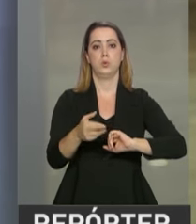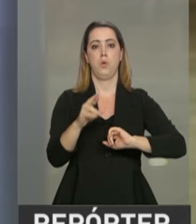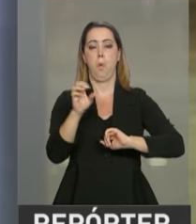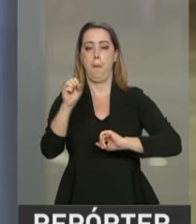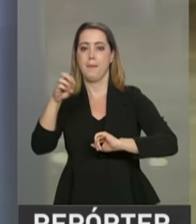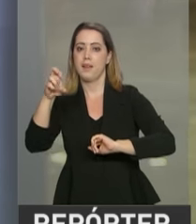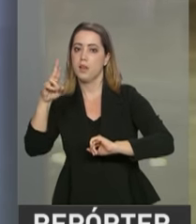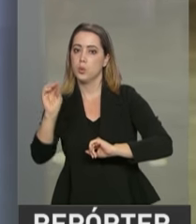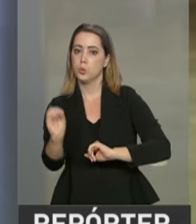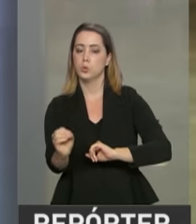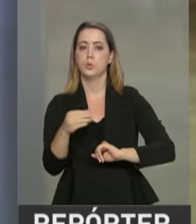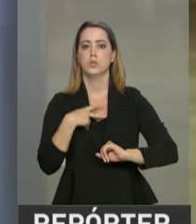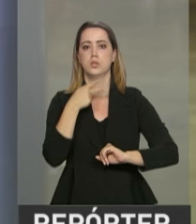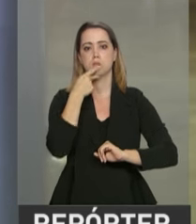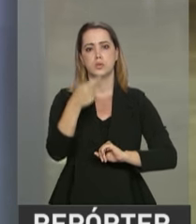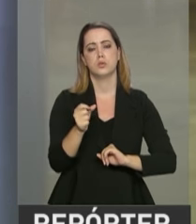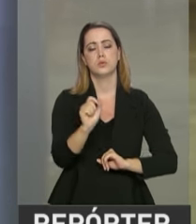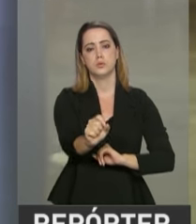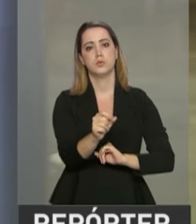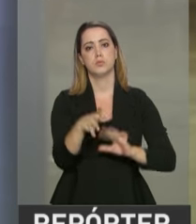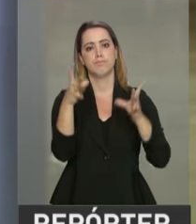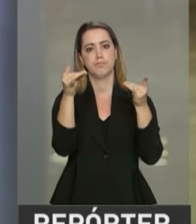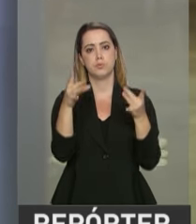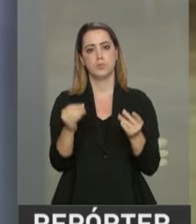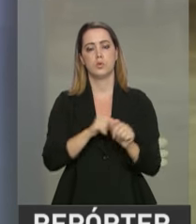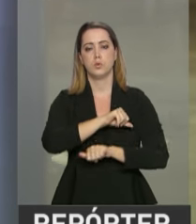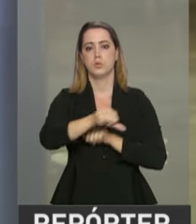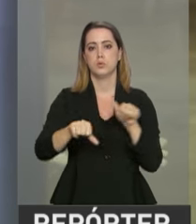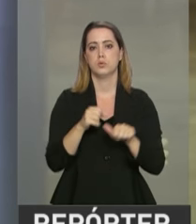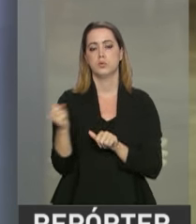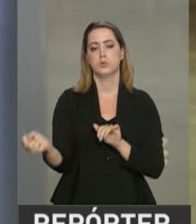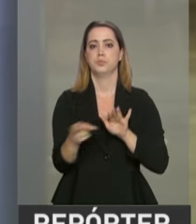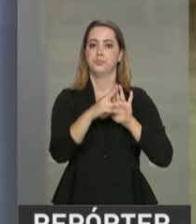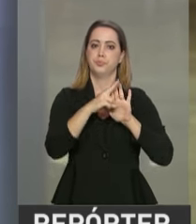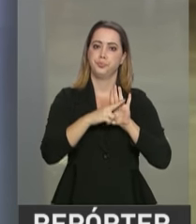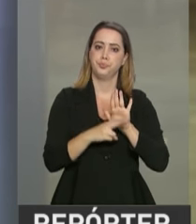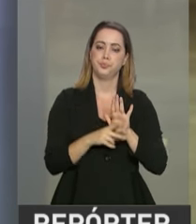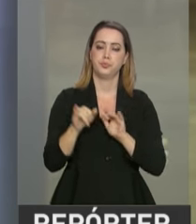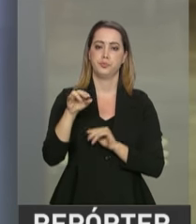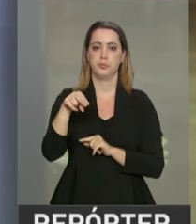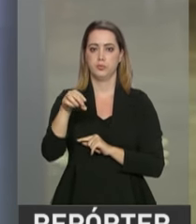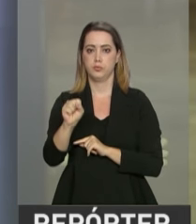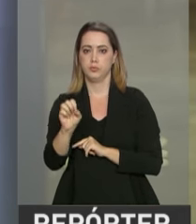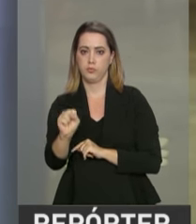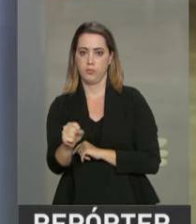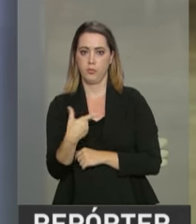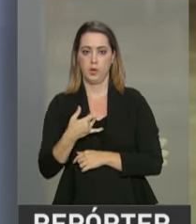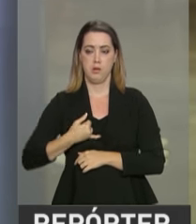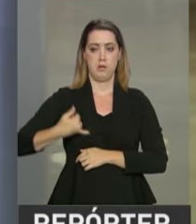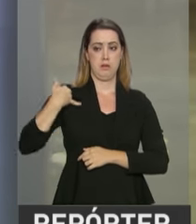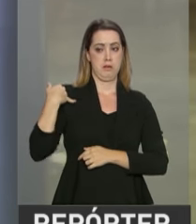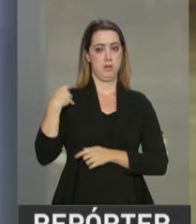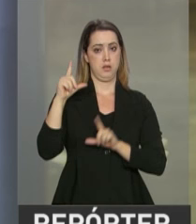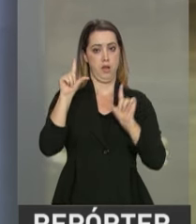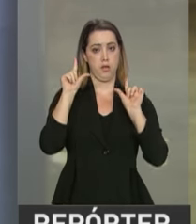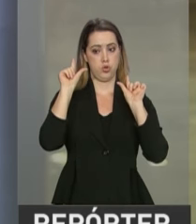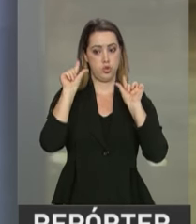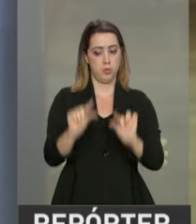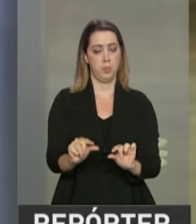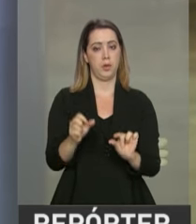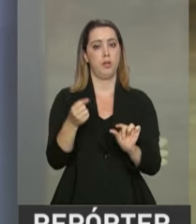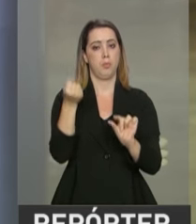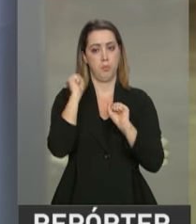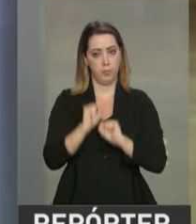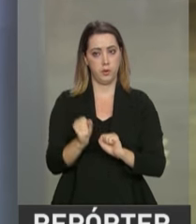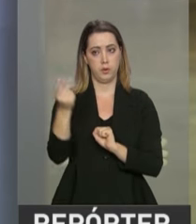Jucá, detalhou um pouco mais essas mudanças na Previdência Social. A idade mínima para a aposentadoria no